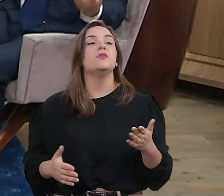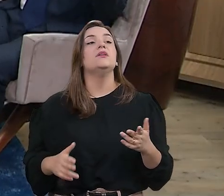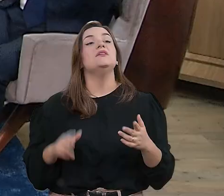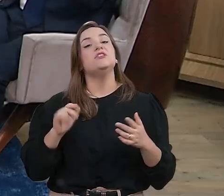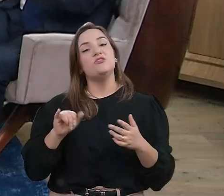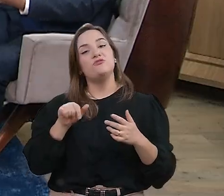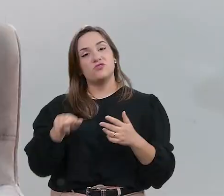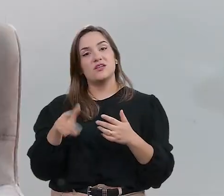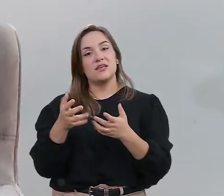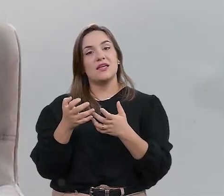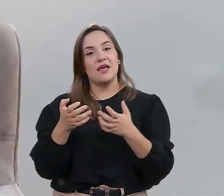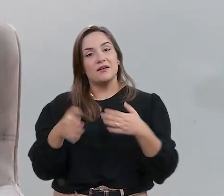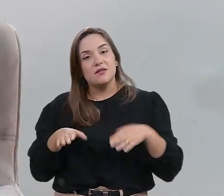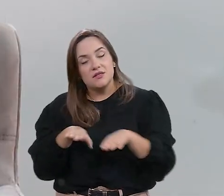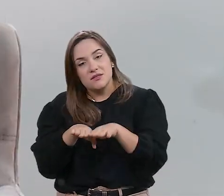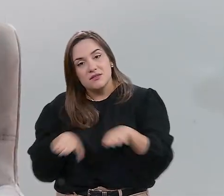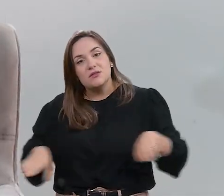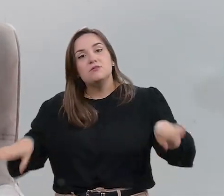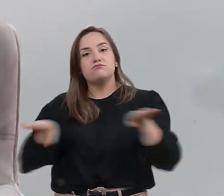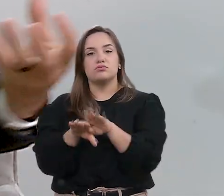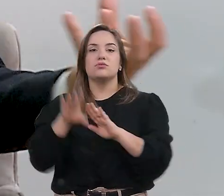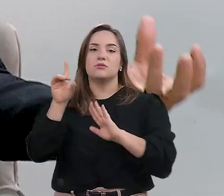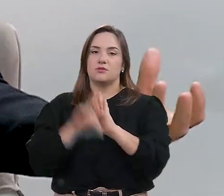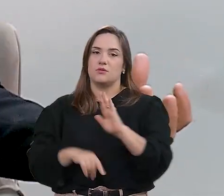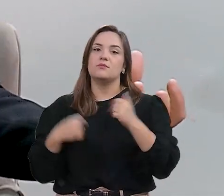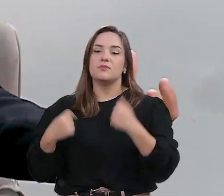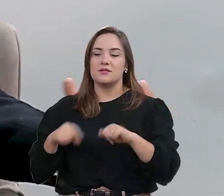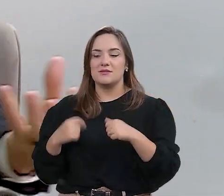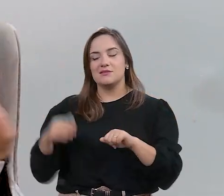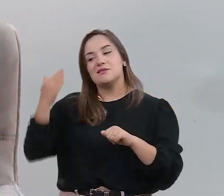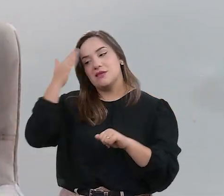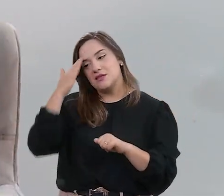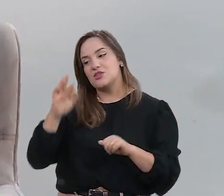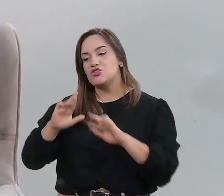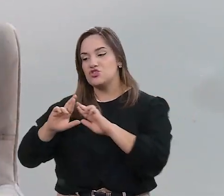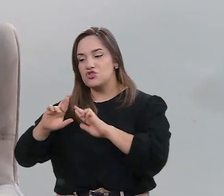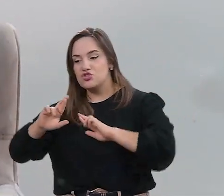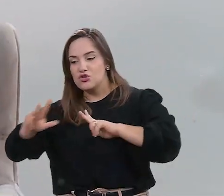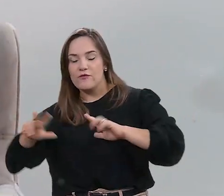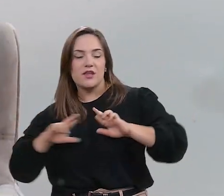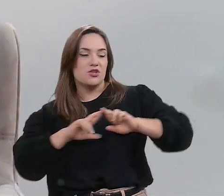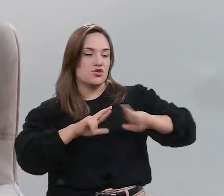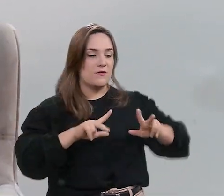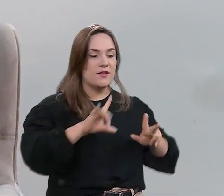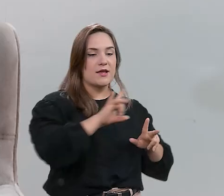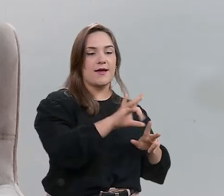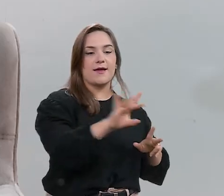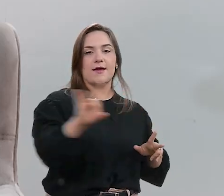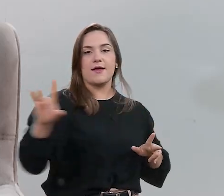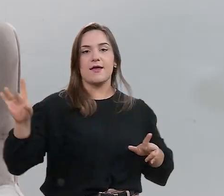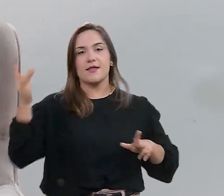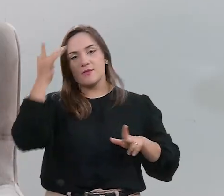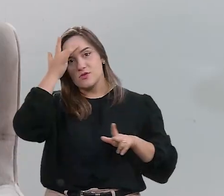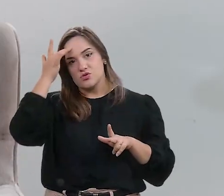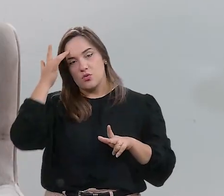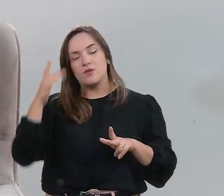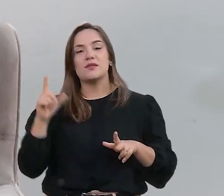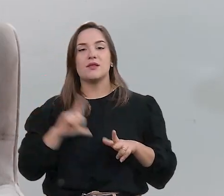garantir igualdade de direitos, você tem que considerar essas diferenças e ter políticas